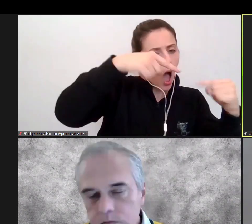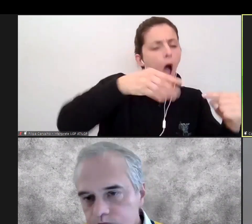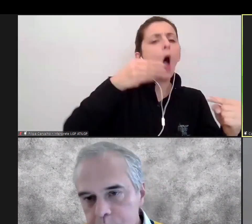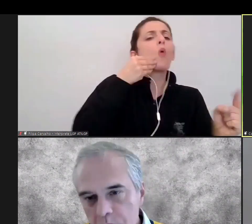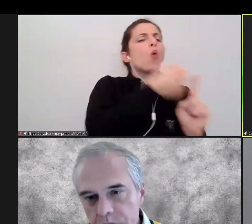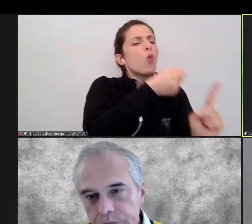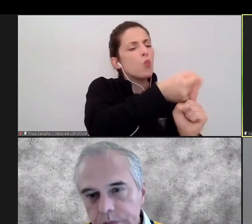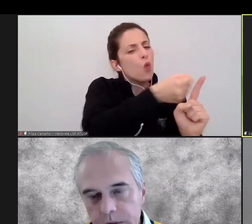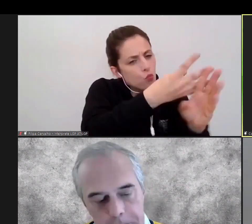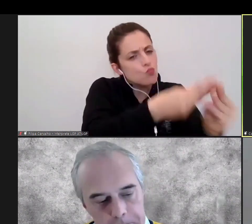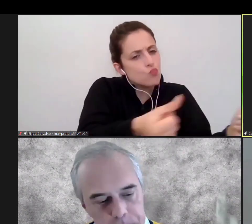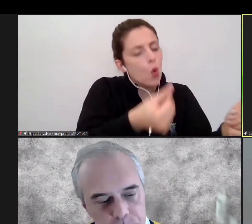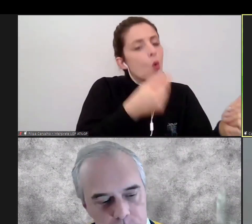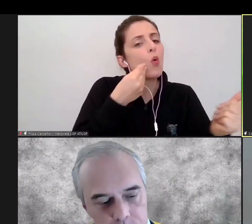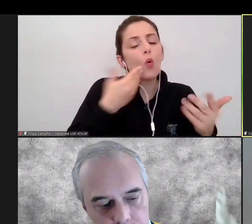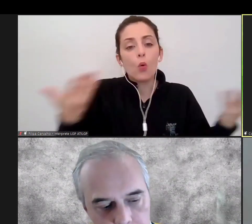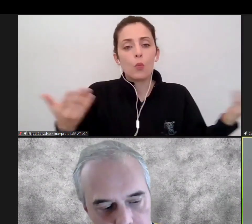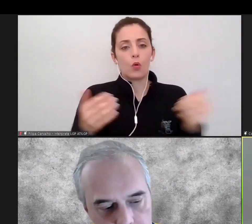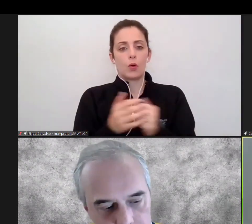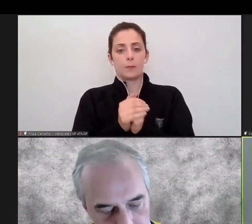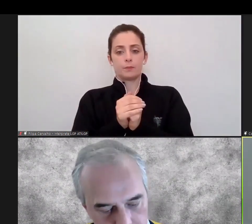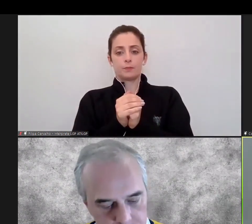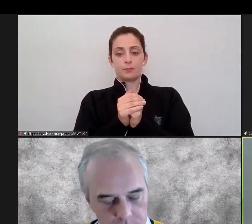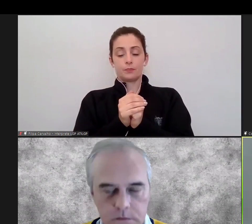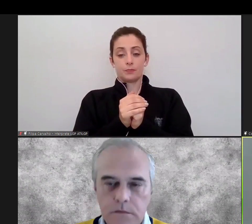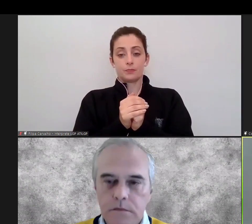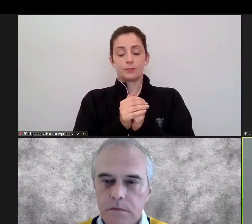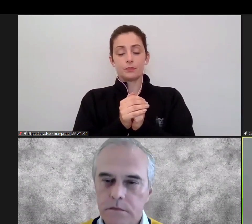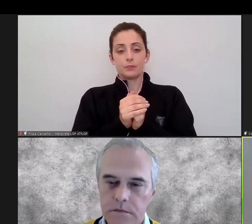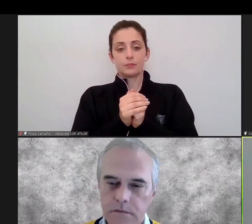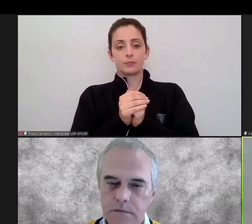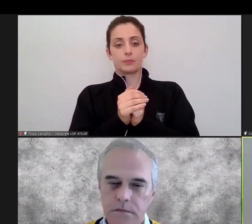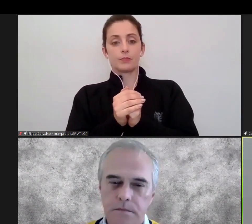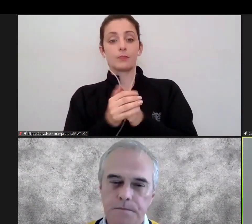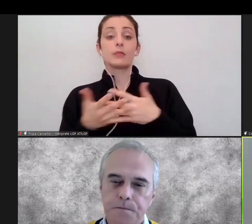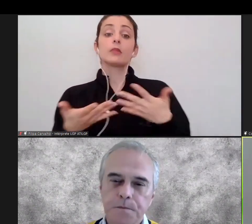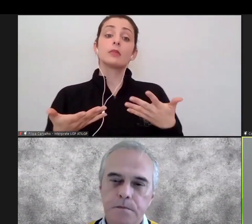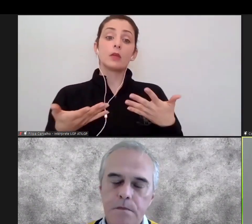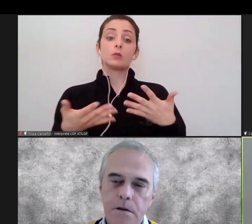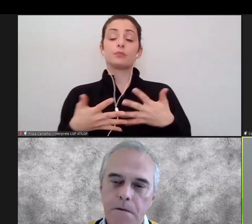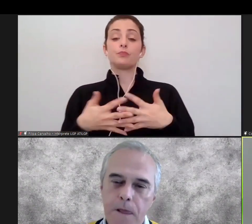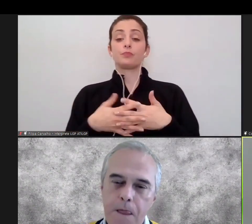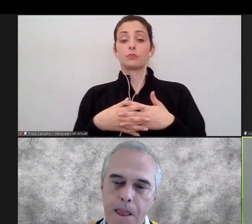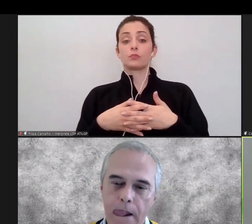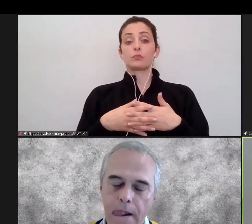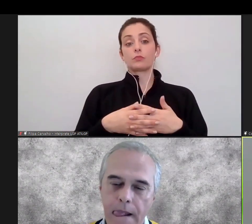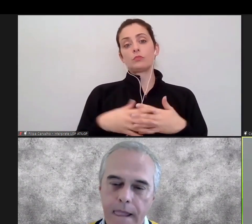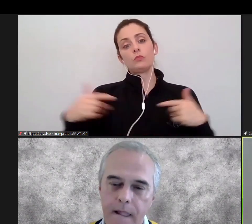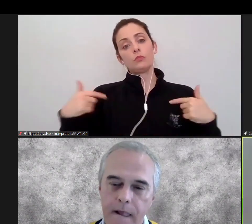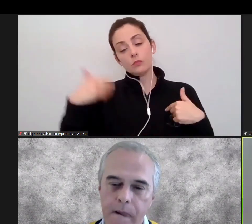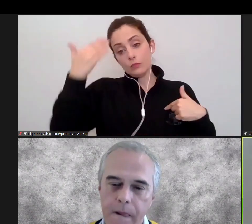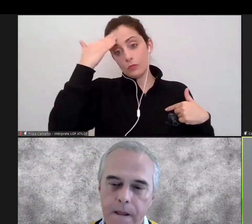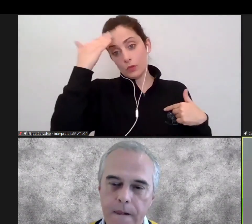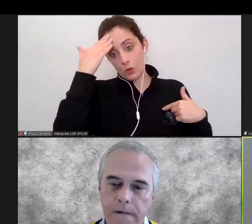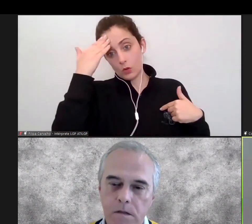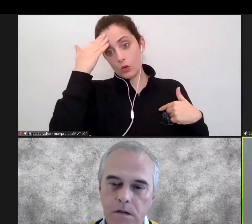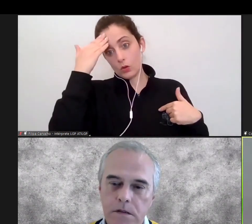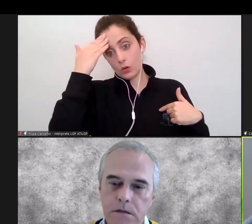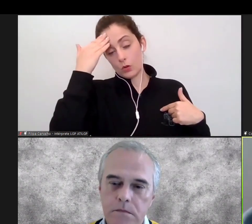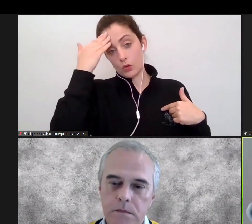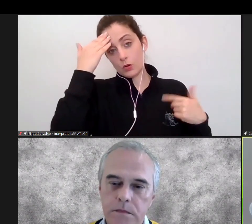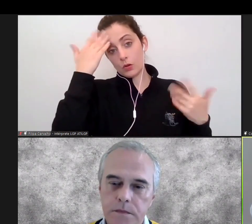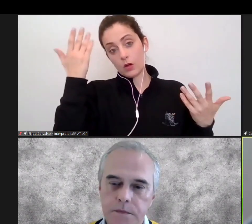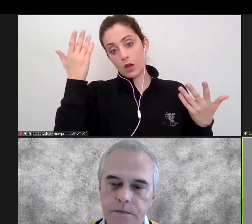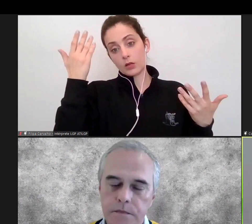da Isabel Martins. Ok. Então, eu acho que uma das formas, não é? Porque